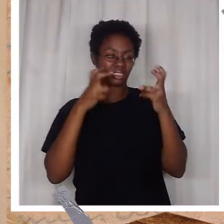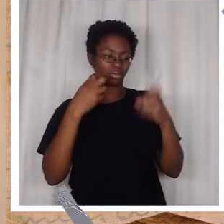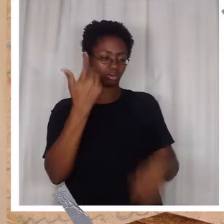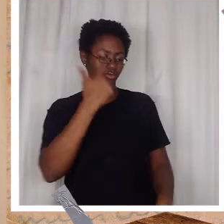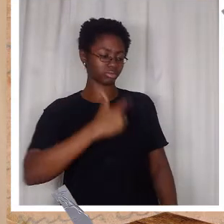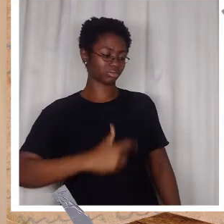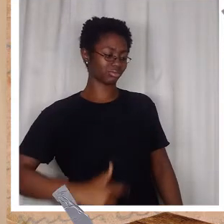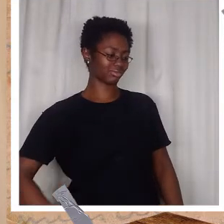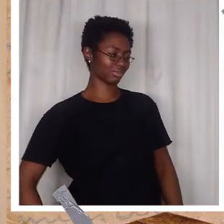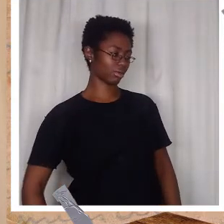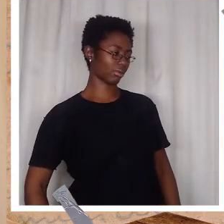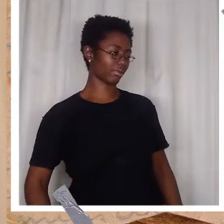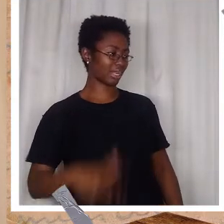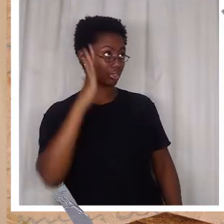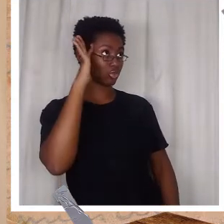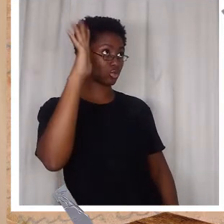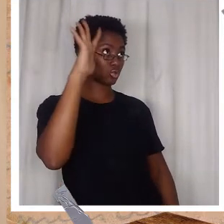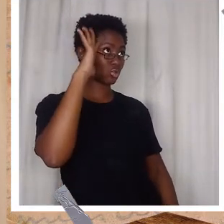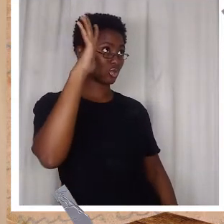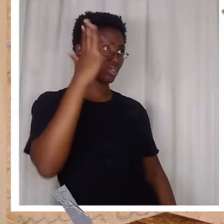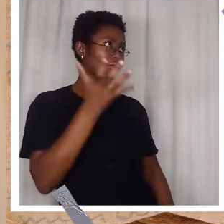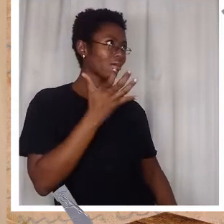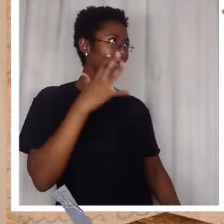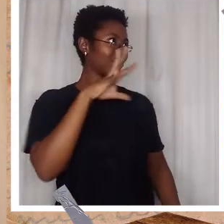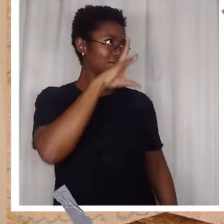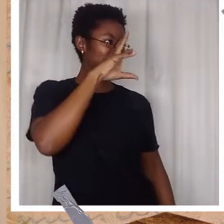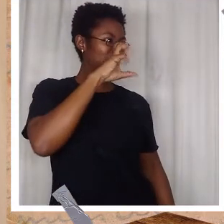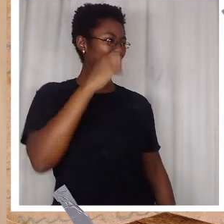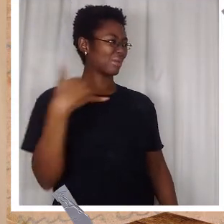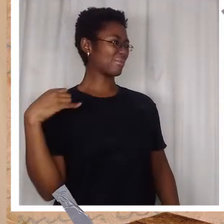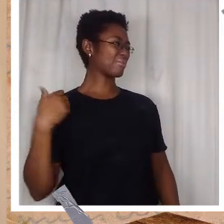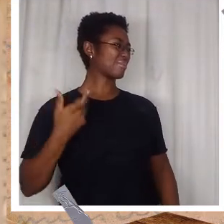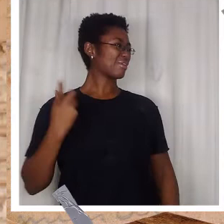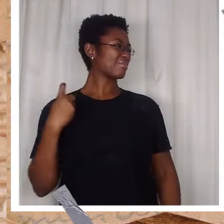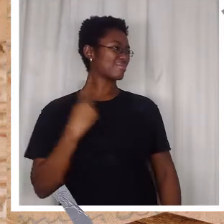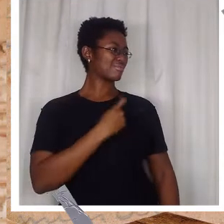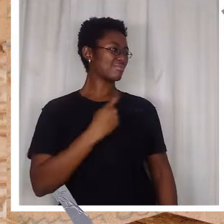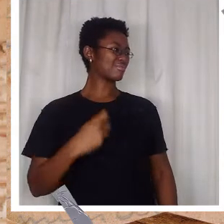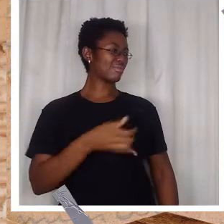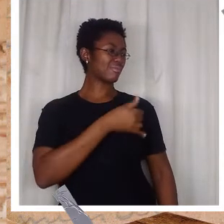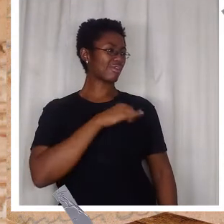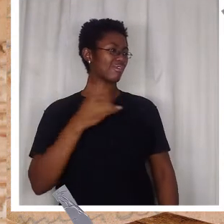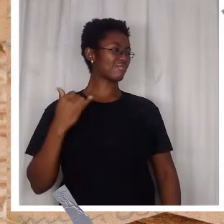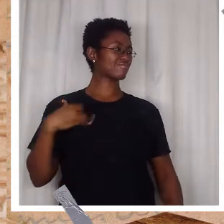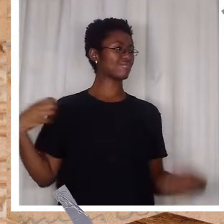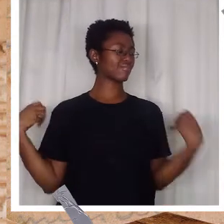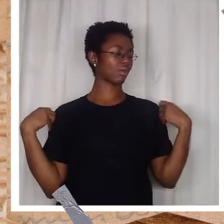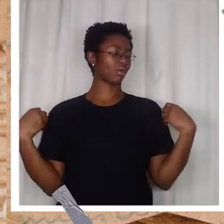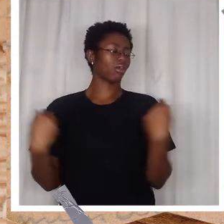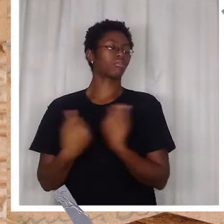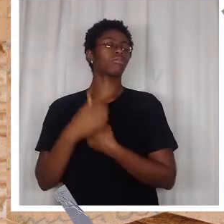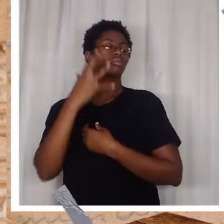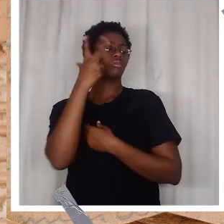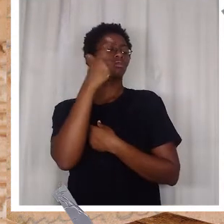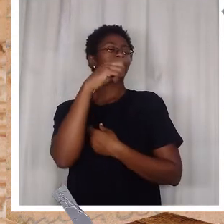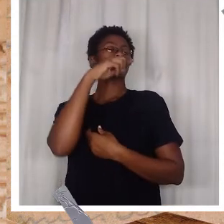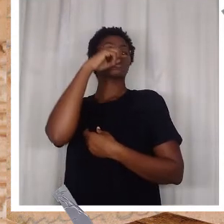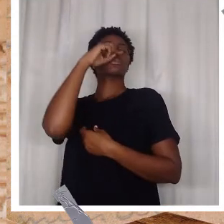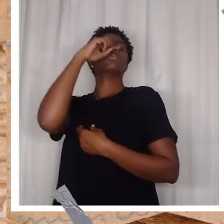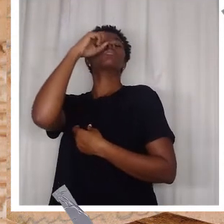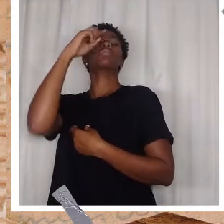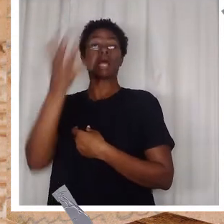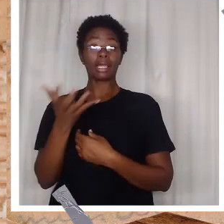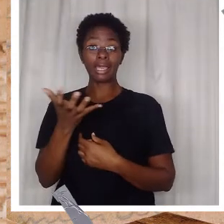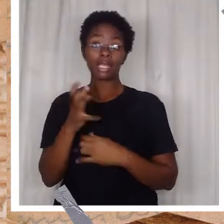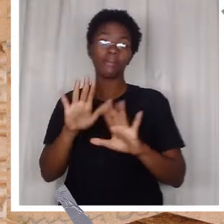estética maravilhosa, ela tinha sonhos, ela também queria e usava os seus casacos de pele. Então, a mulher que se